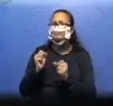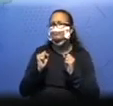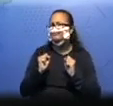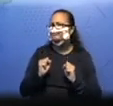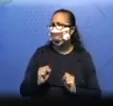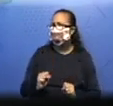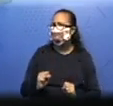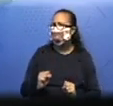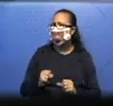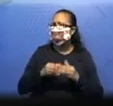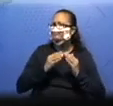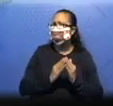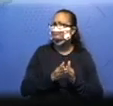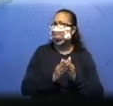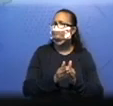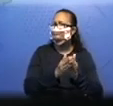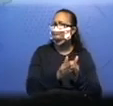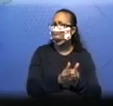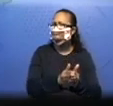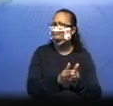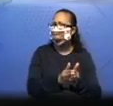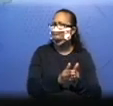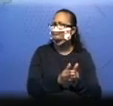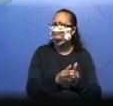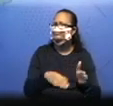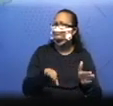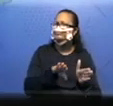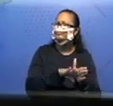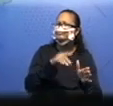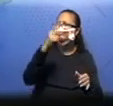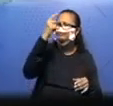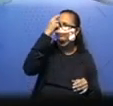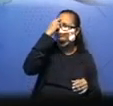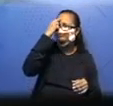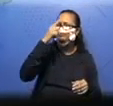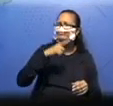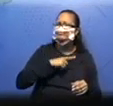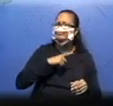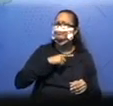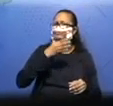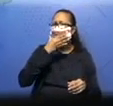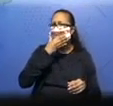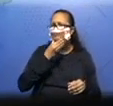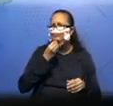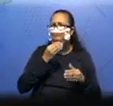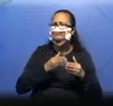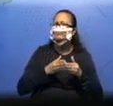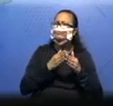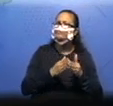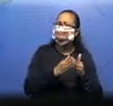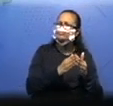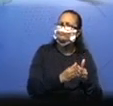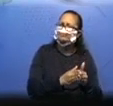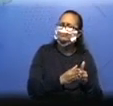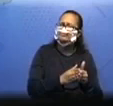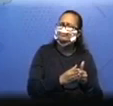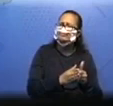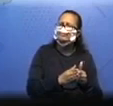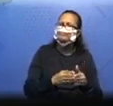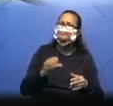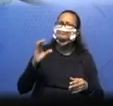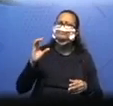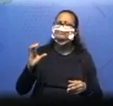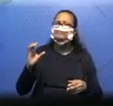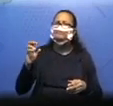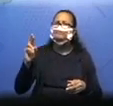eles descobriram que contornando a África chegava nas Índias. Cristóvão Colombo, que era um